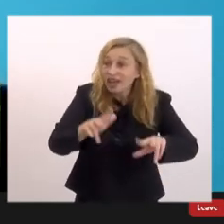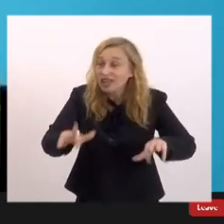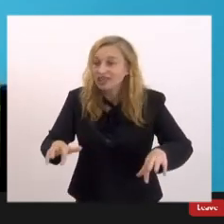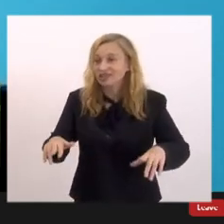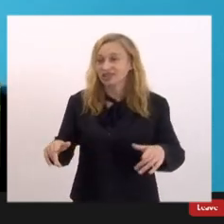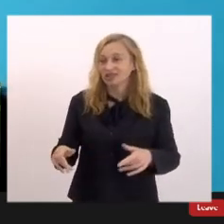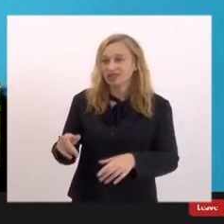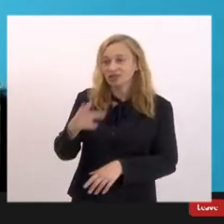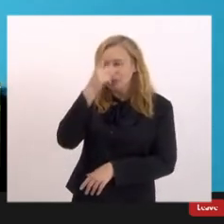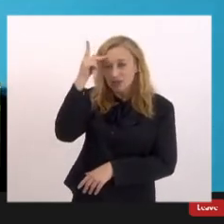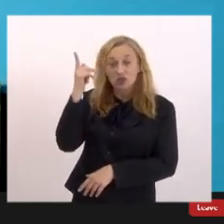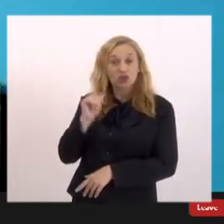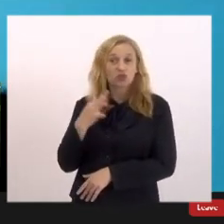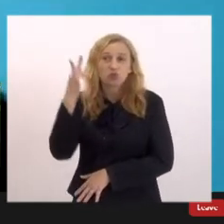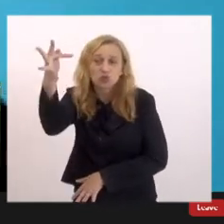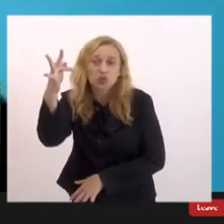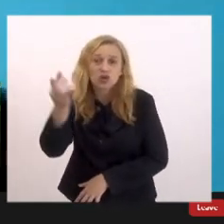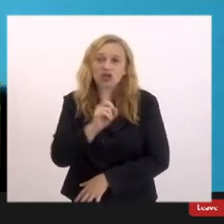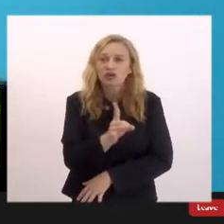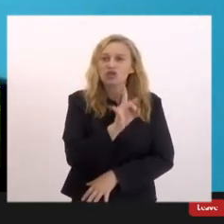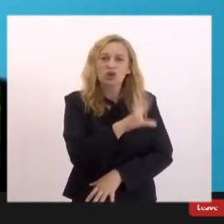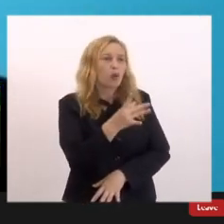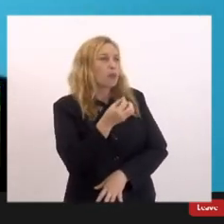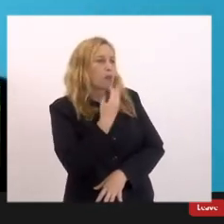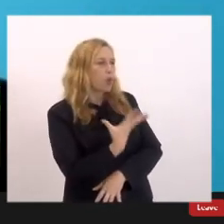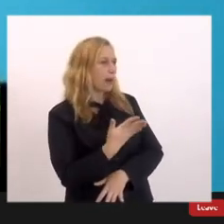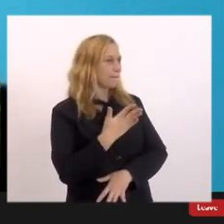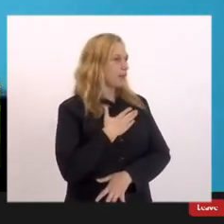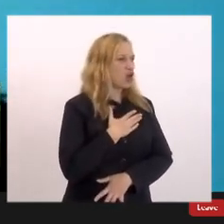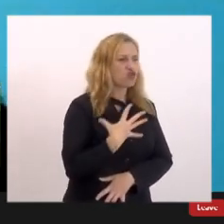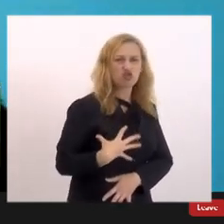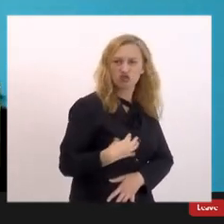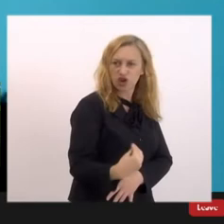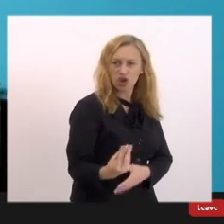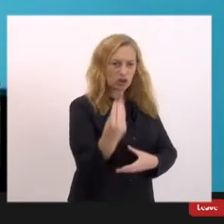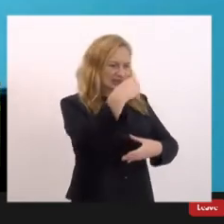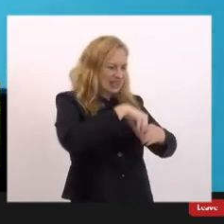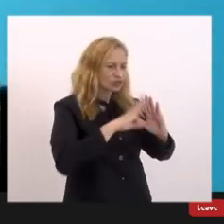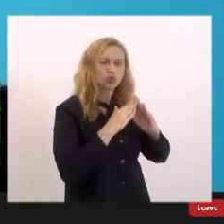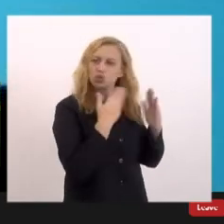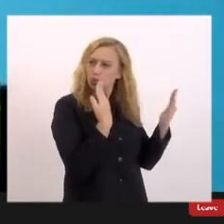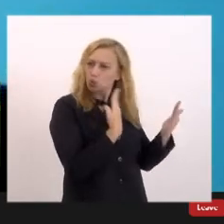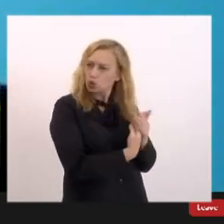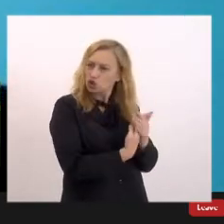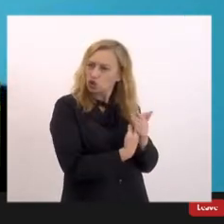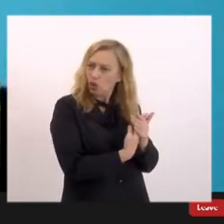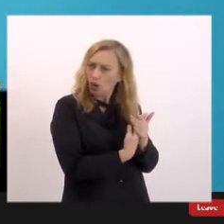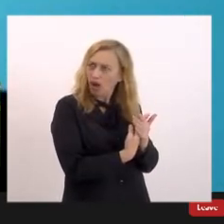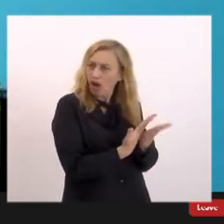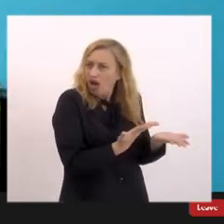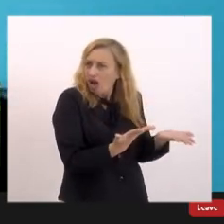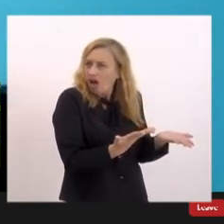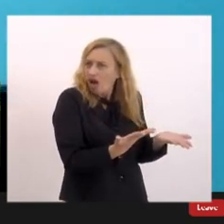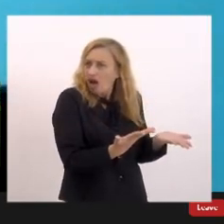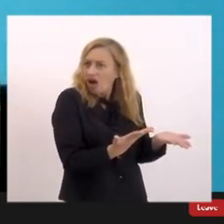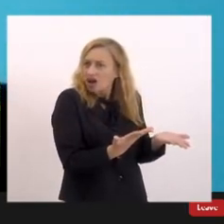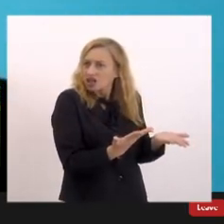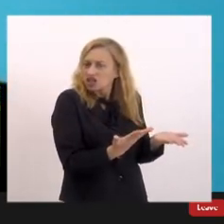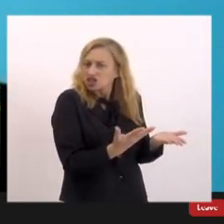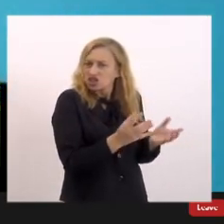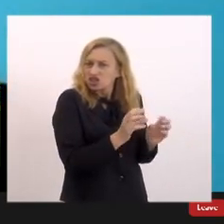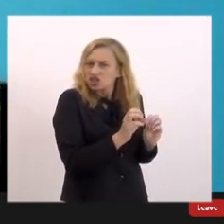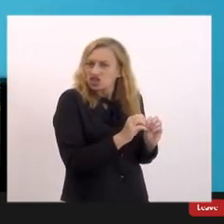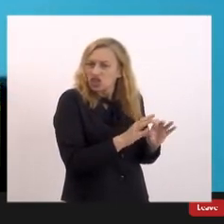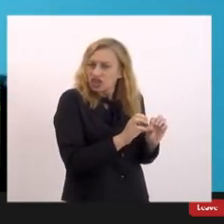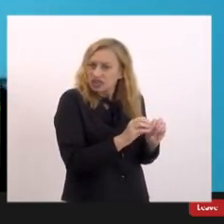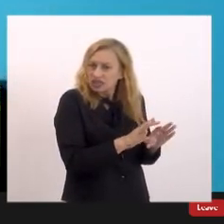né? Então, assim, não é só bom para o meu filho que ele esteja dentro de uma escola de ensino regular, é bom